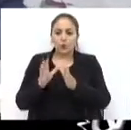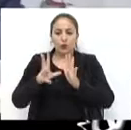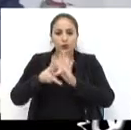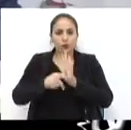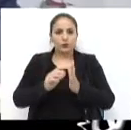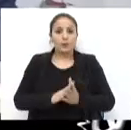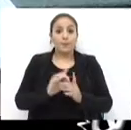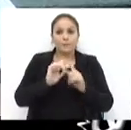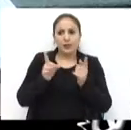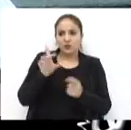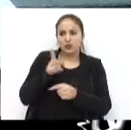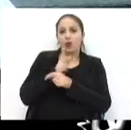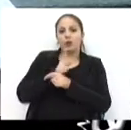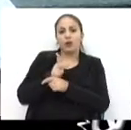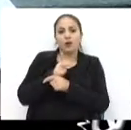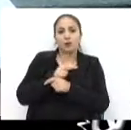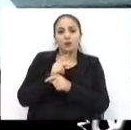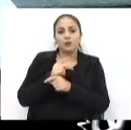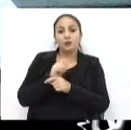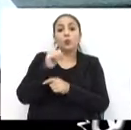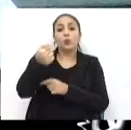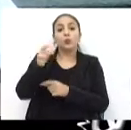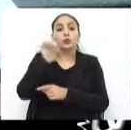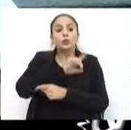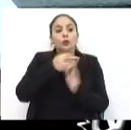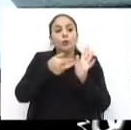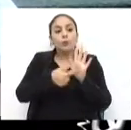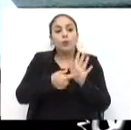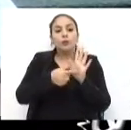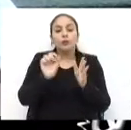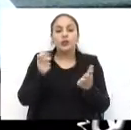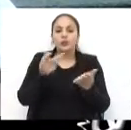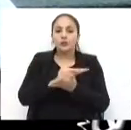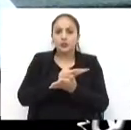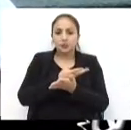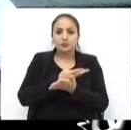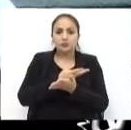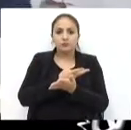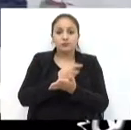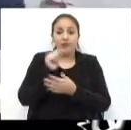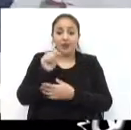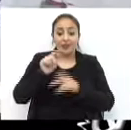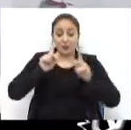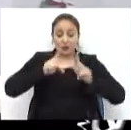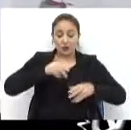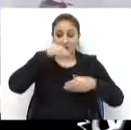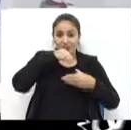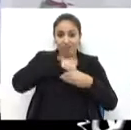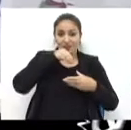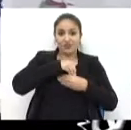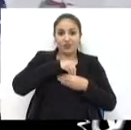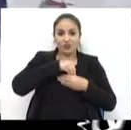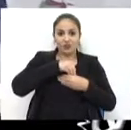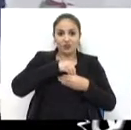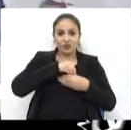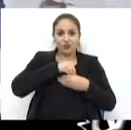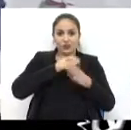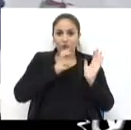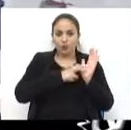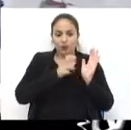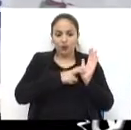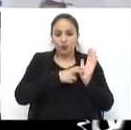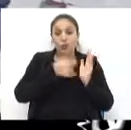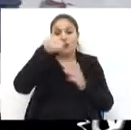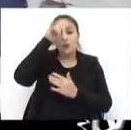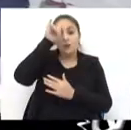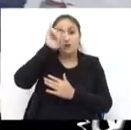que ela vai só mostrar as imagens no outro dia do que aconteceu ou posterior ao fato. Esse vigilante dentro da agência vai inibir a